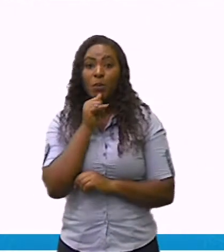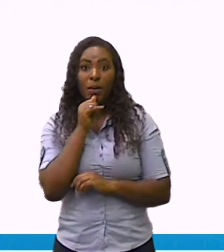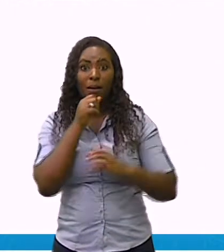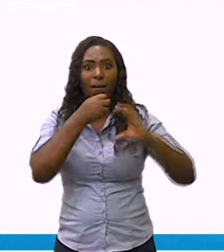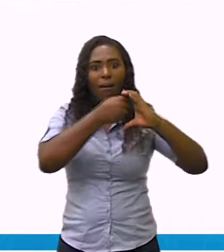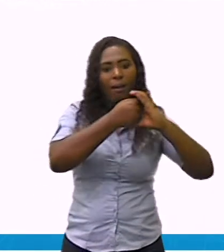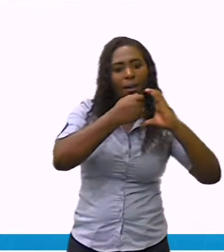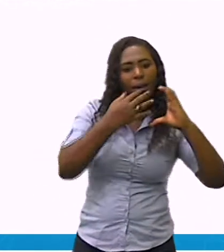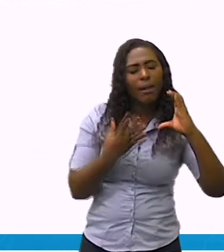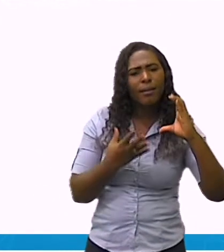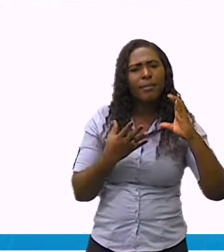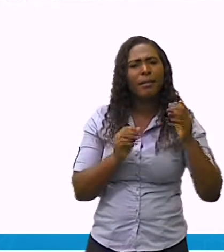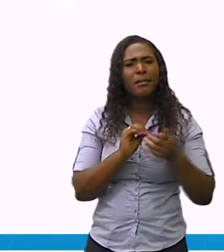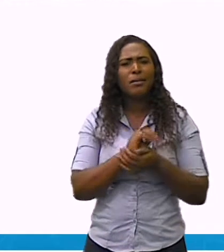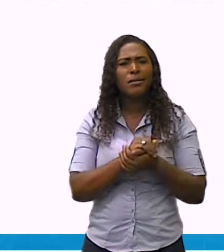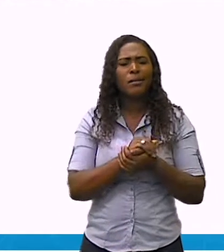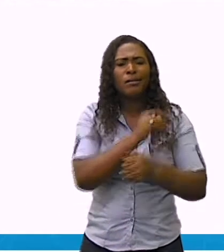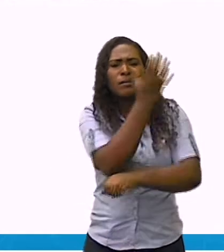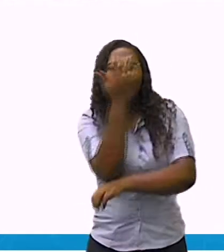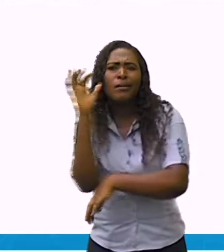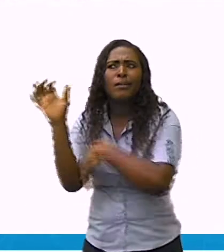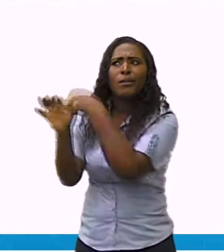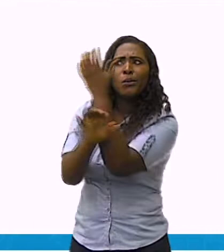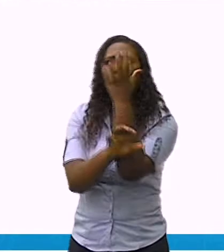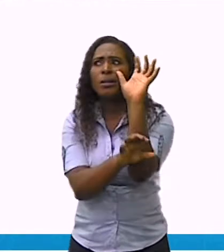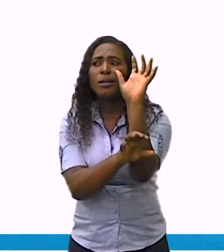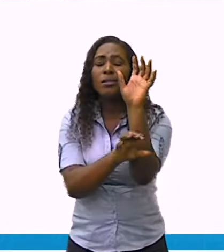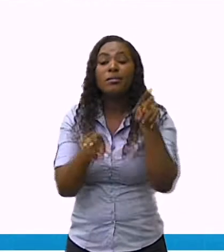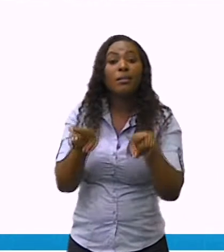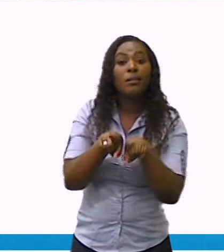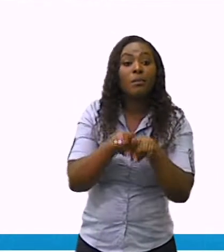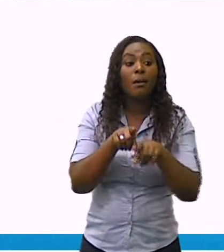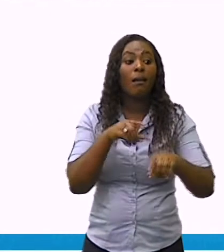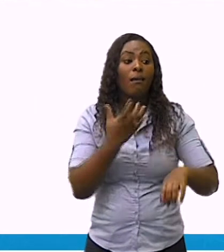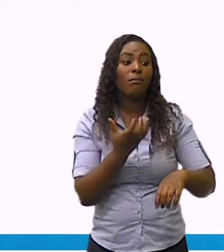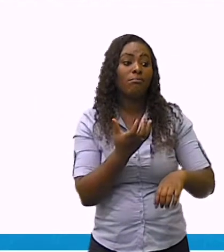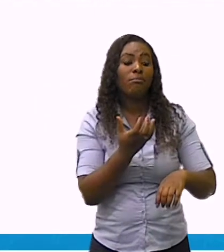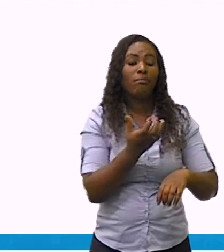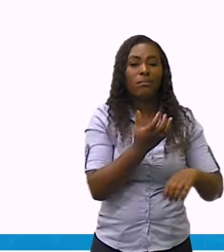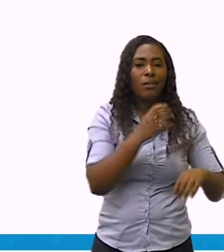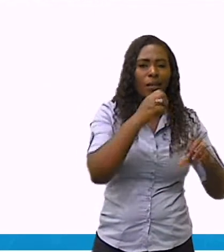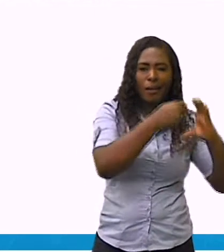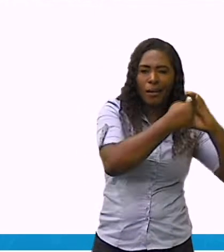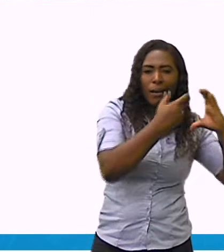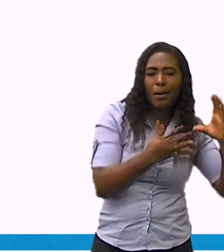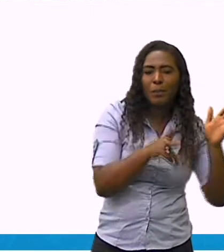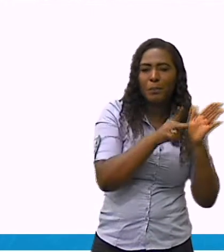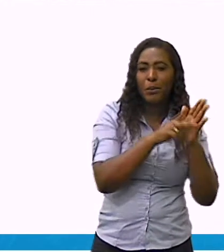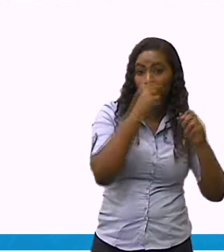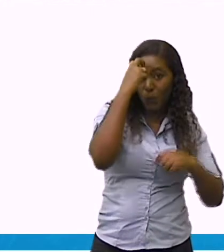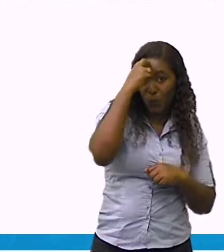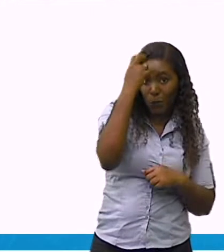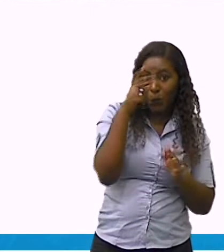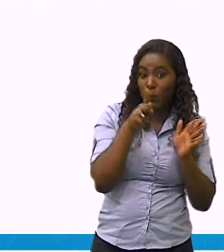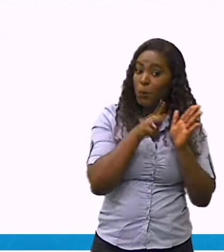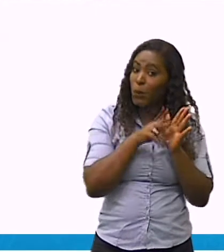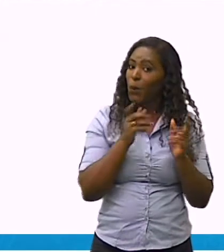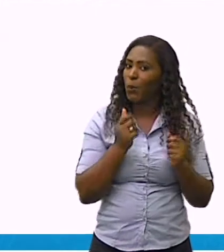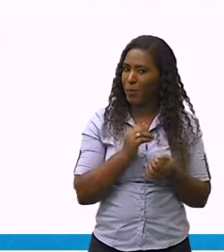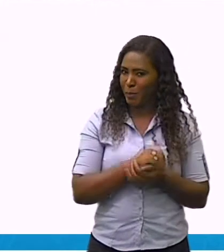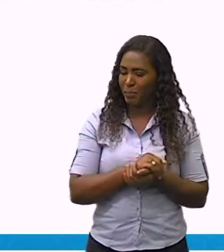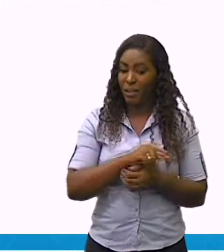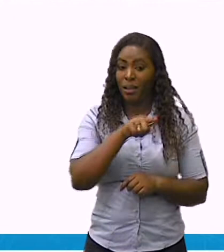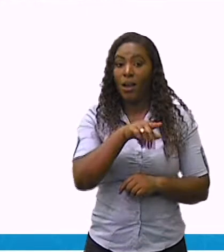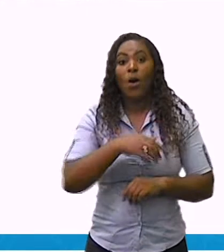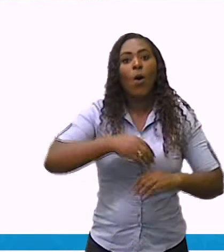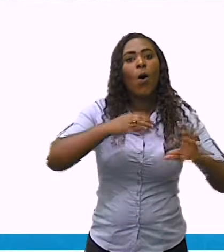naturais e culturais destes lugares. A fotografia número 1 representa a